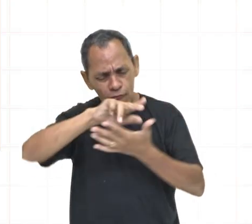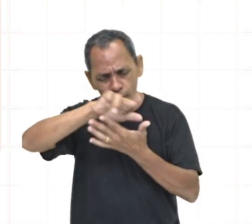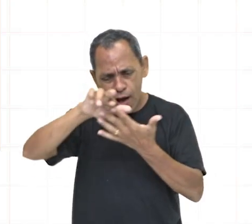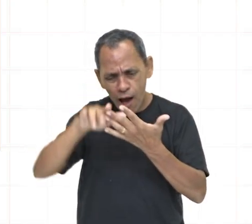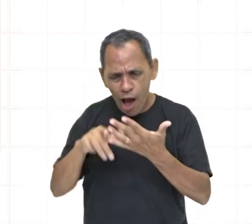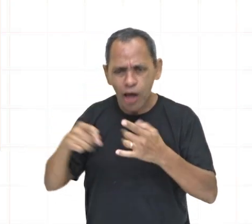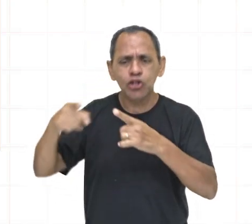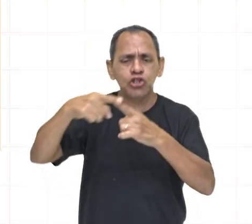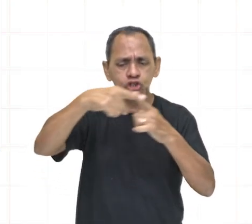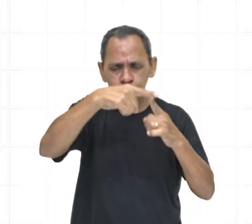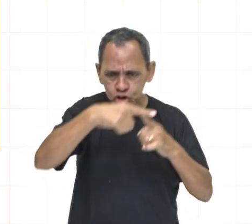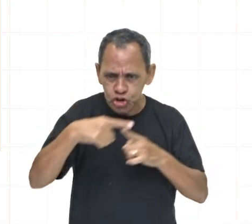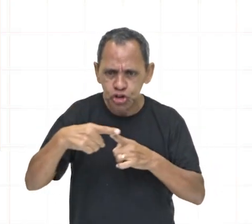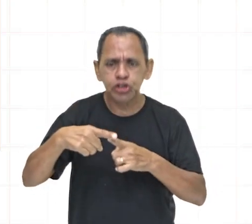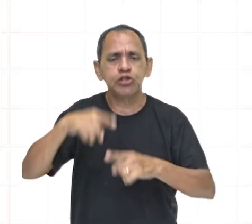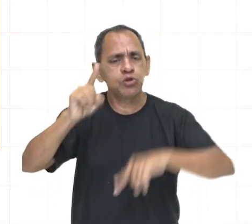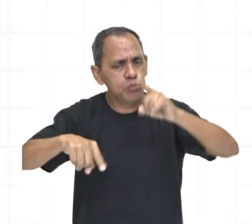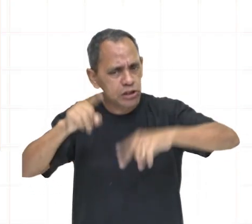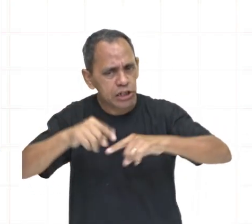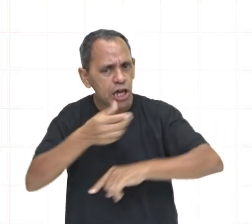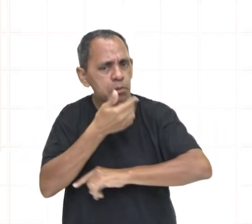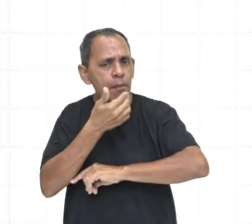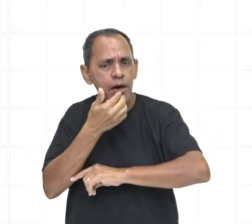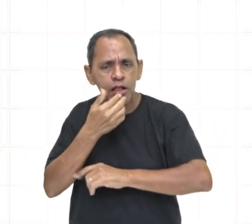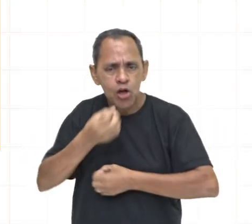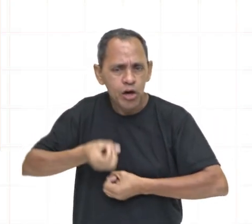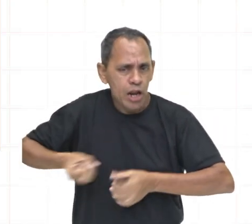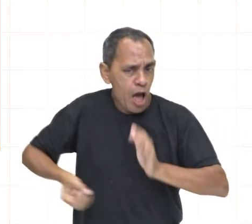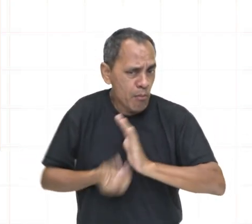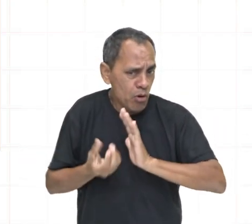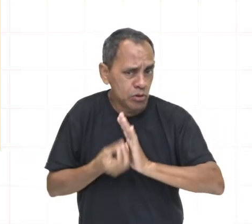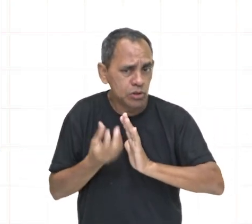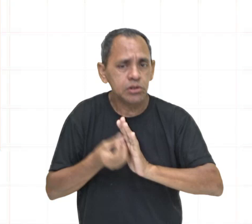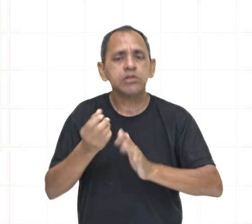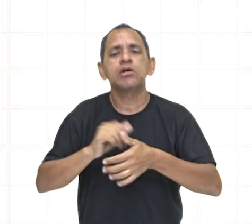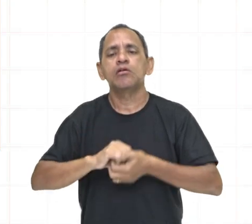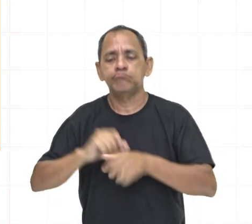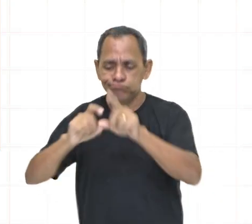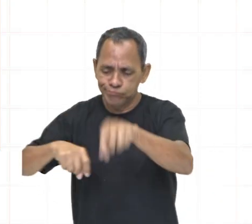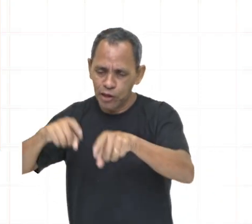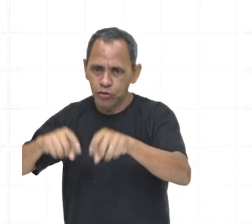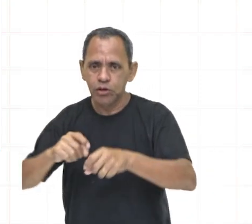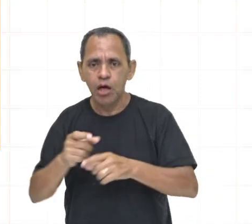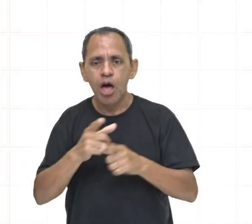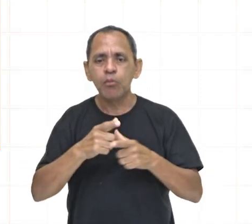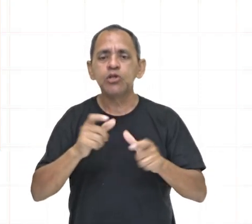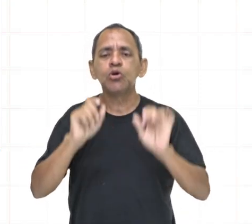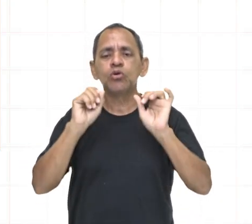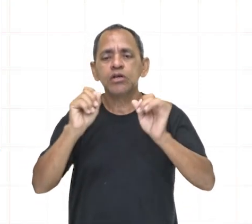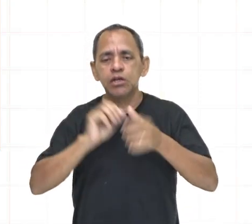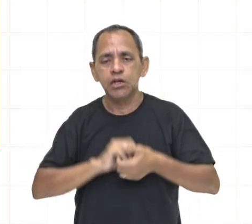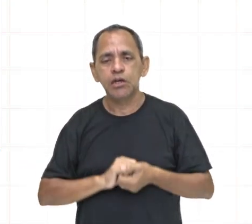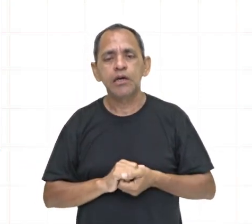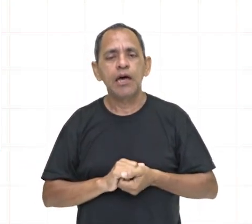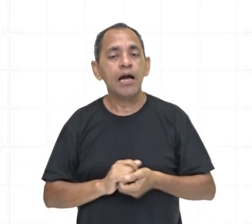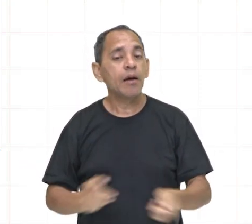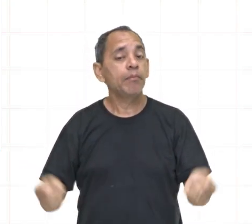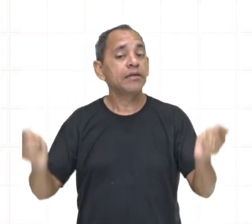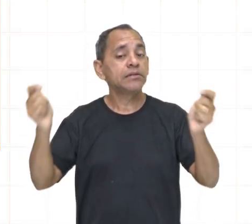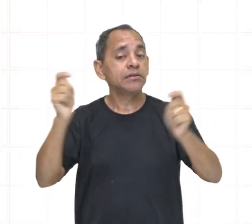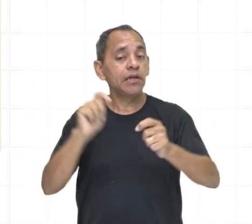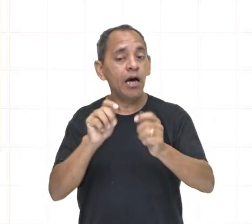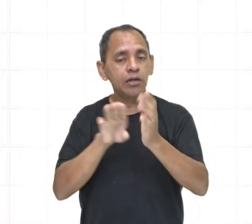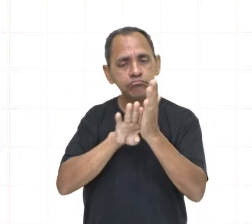acabou revolucionando aí a produção agrícola e aumentou o quê? A eficiência e a escala